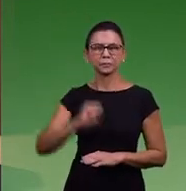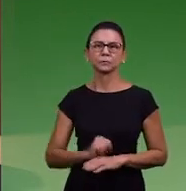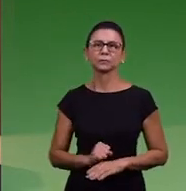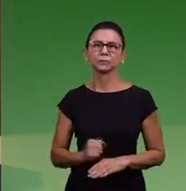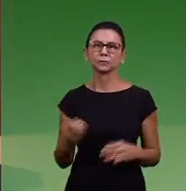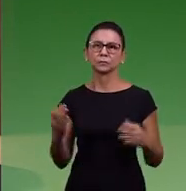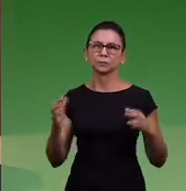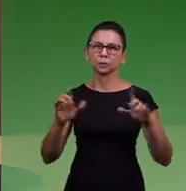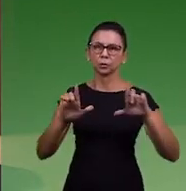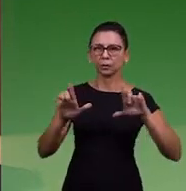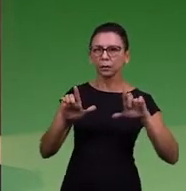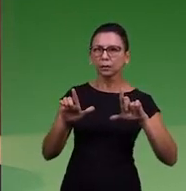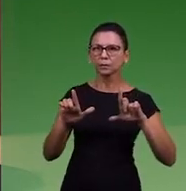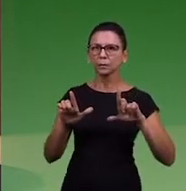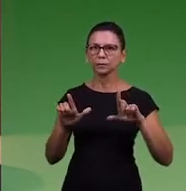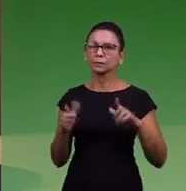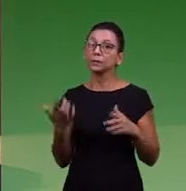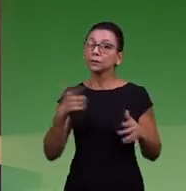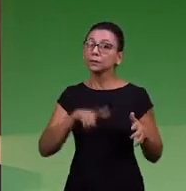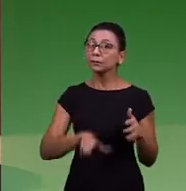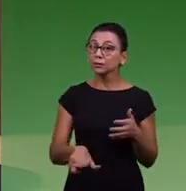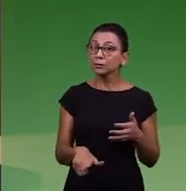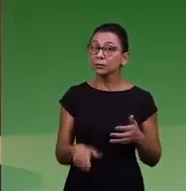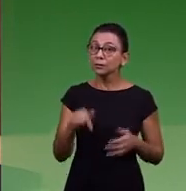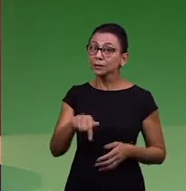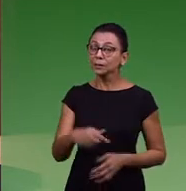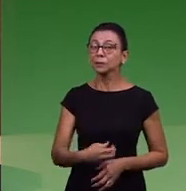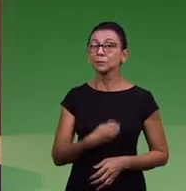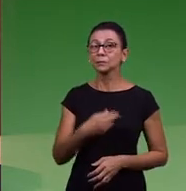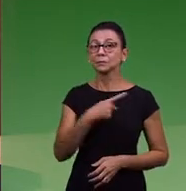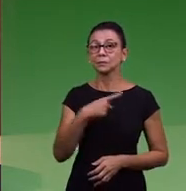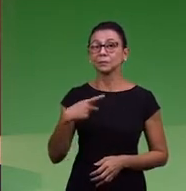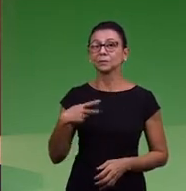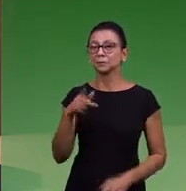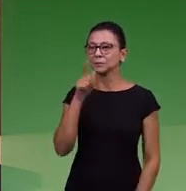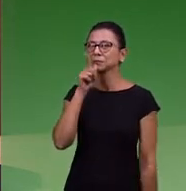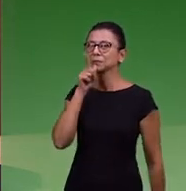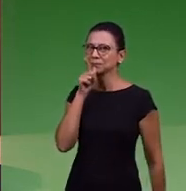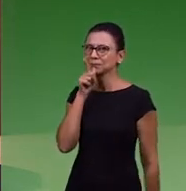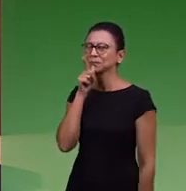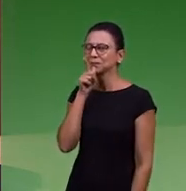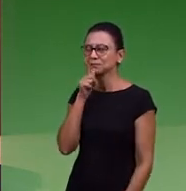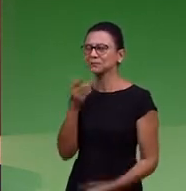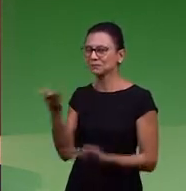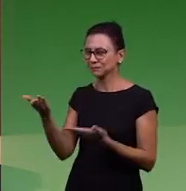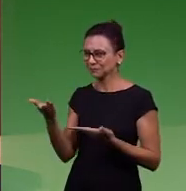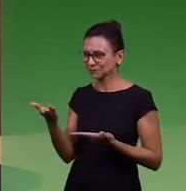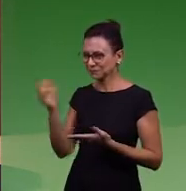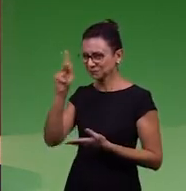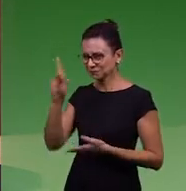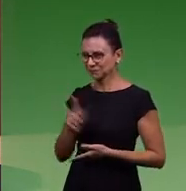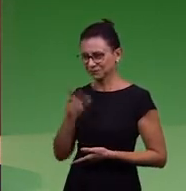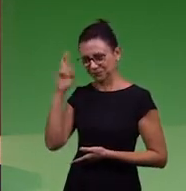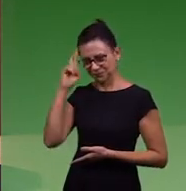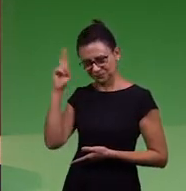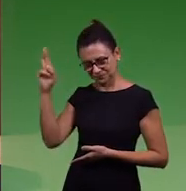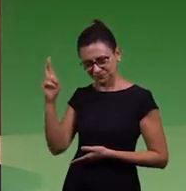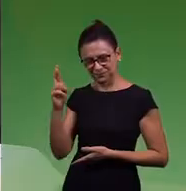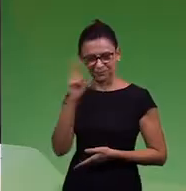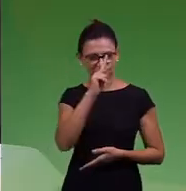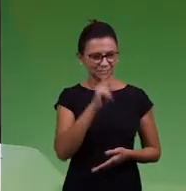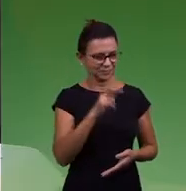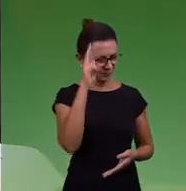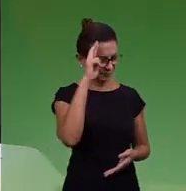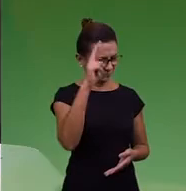neste programa, nesta edição do programa, mais uma vez contamos com a presença do pastor Gilson Souza, que está conosco aqui. Pastor Gilson, a paz do Senhor. Paz do